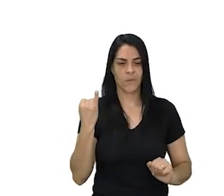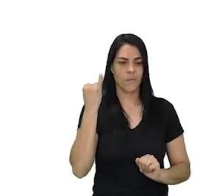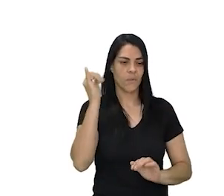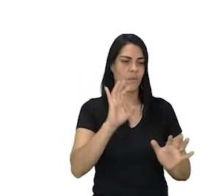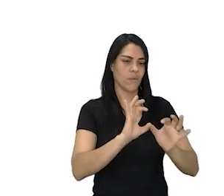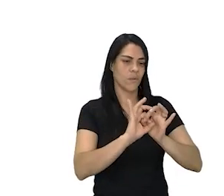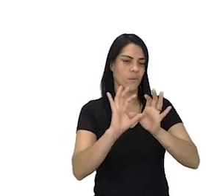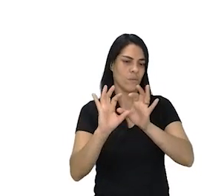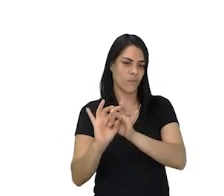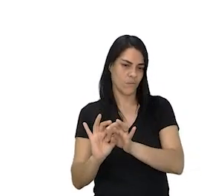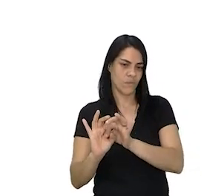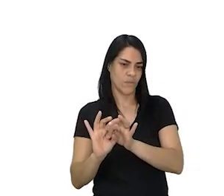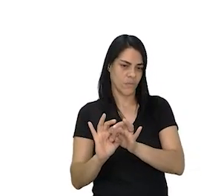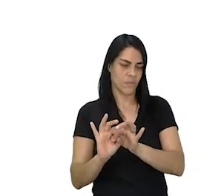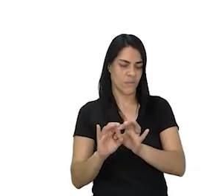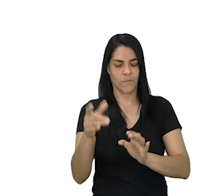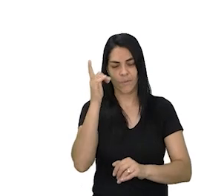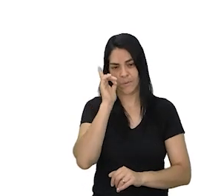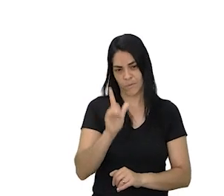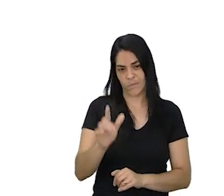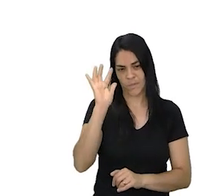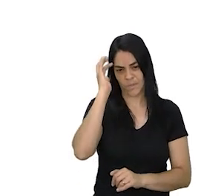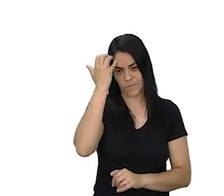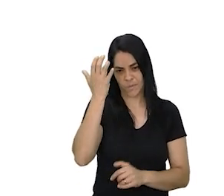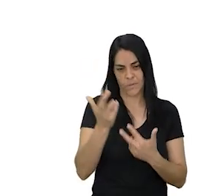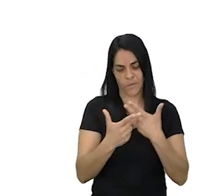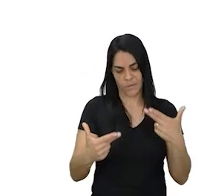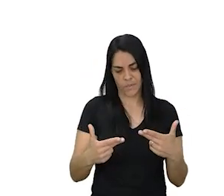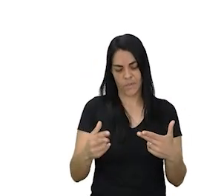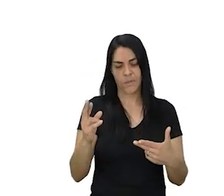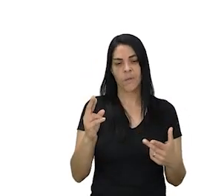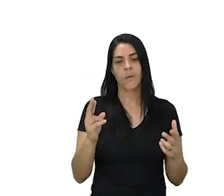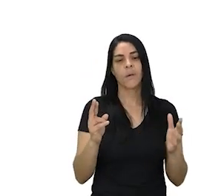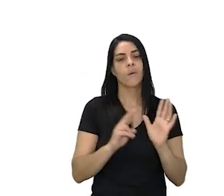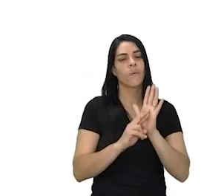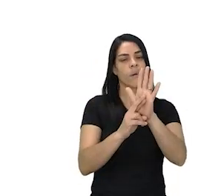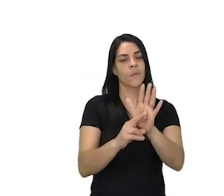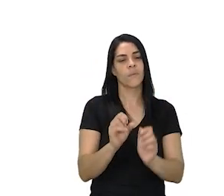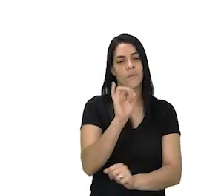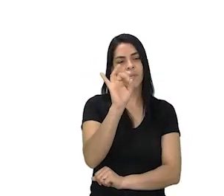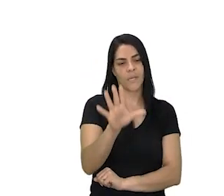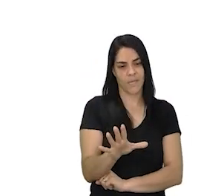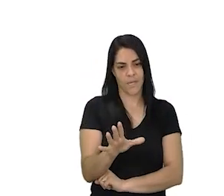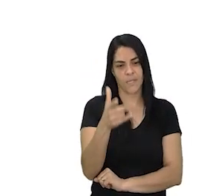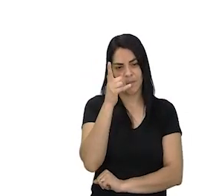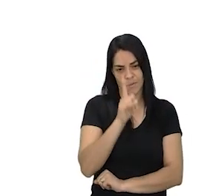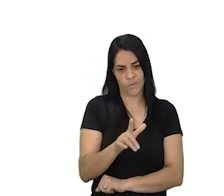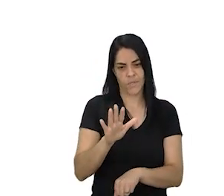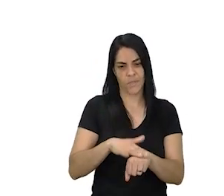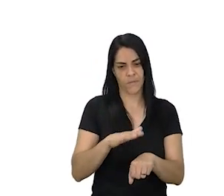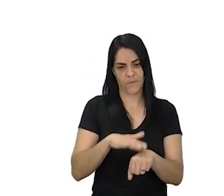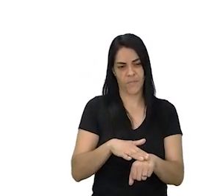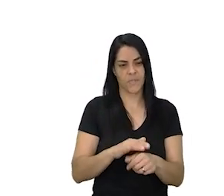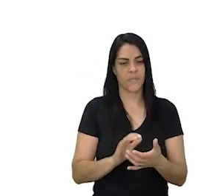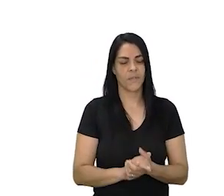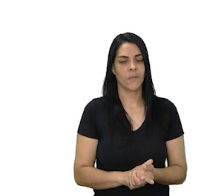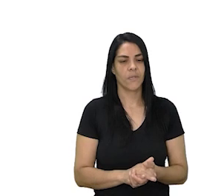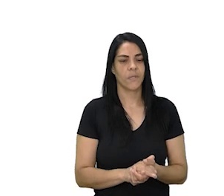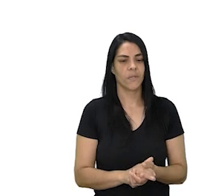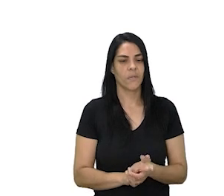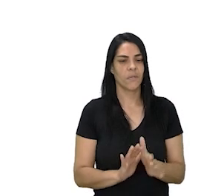que se quer para encontrar a solução. É uma representação que cada um deles pode fazer. A questão